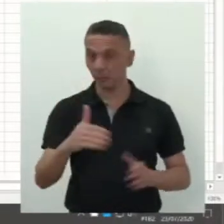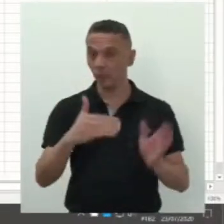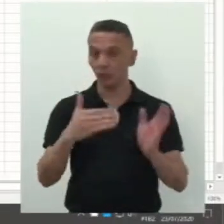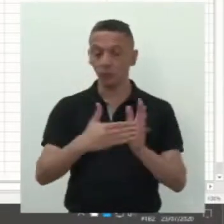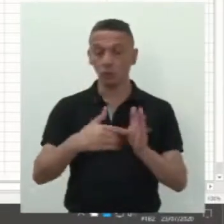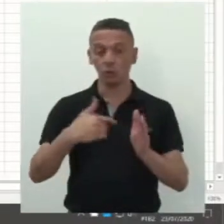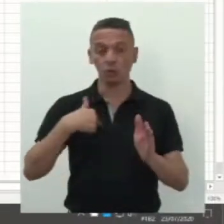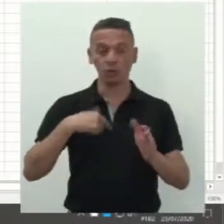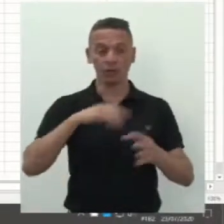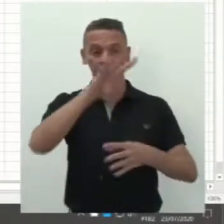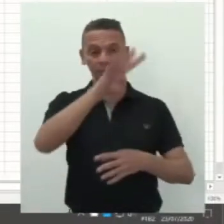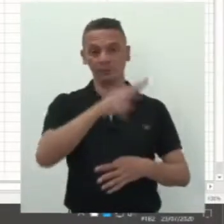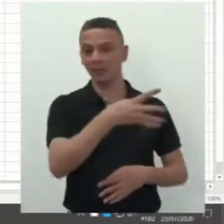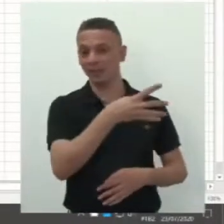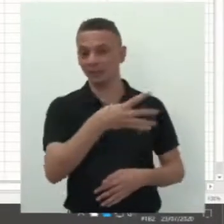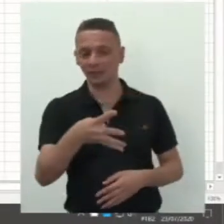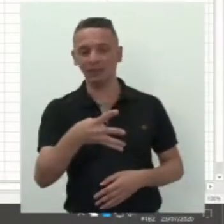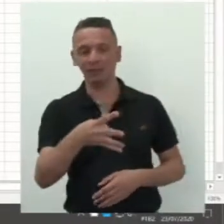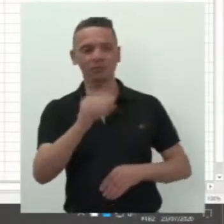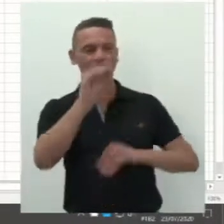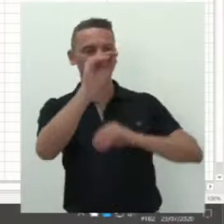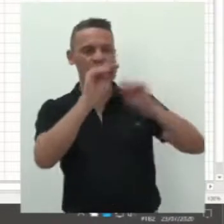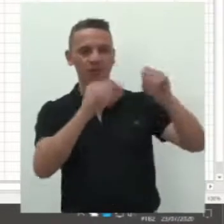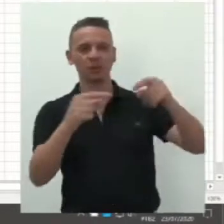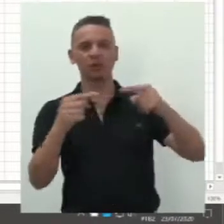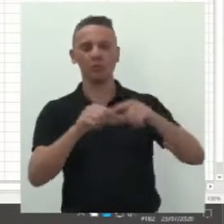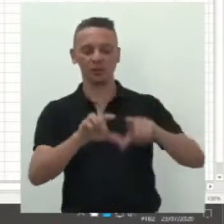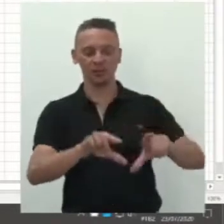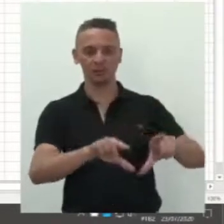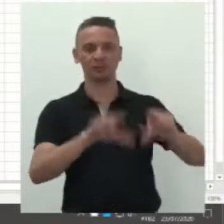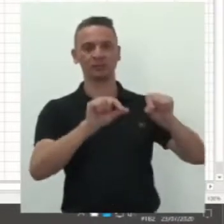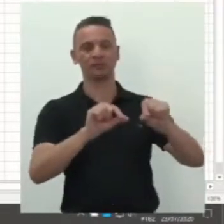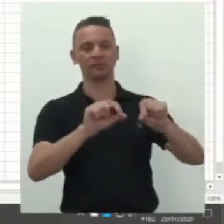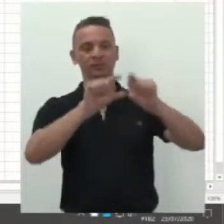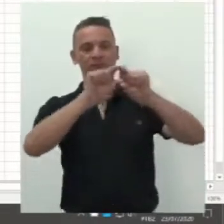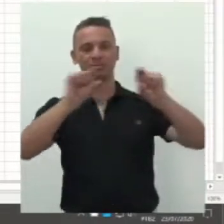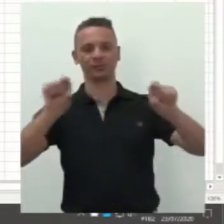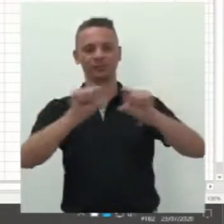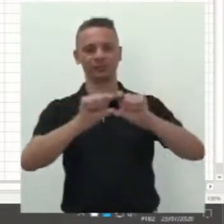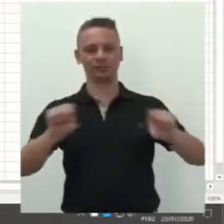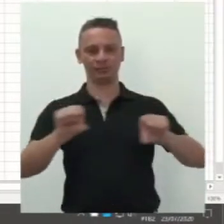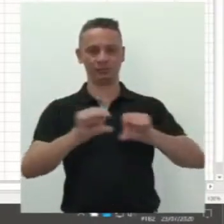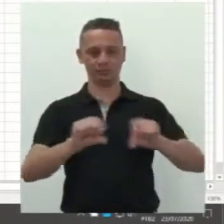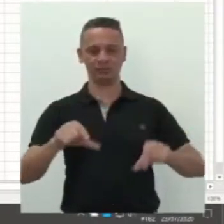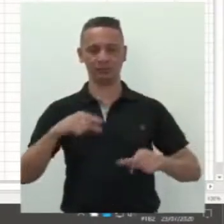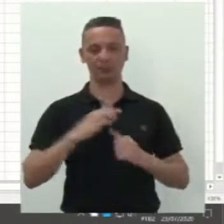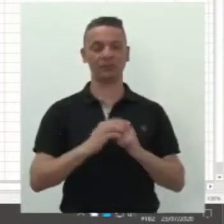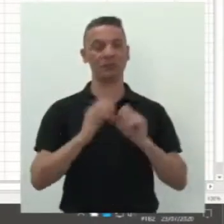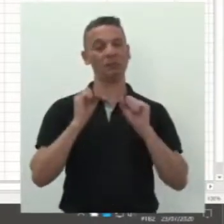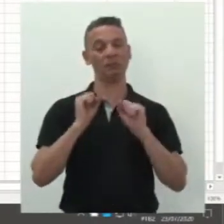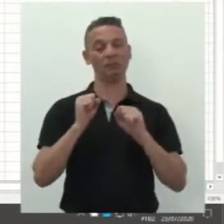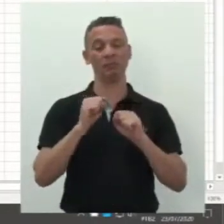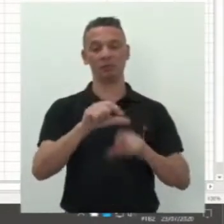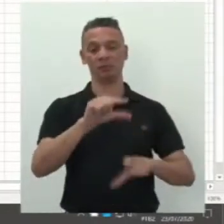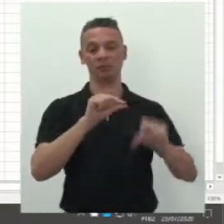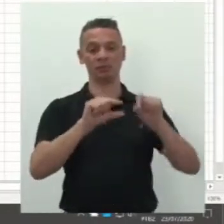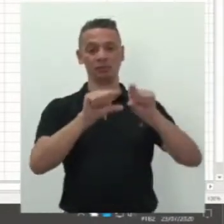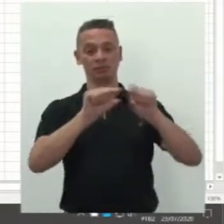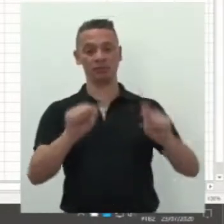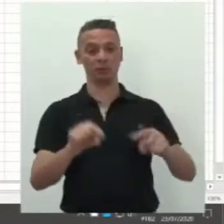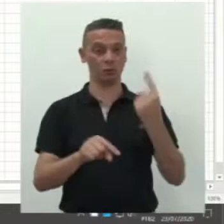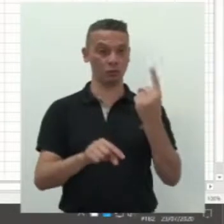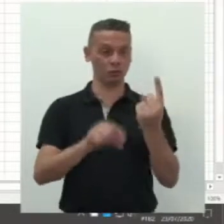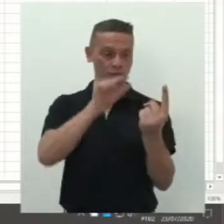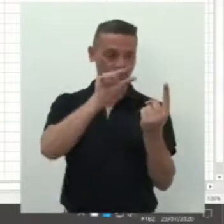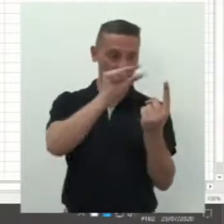faço aqui dentro do Excel é com base na seleção de células, né? Eu posso, no caso aqui, eu estou selecionando uma